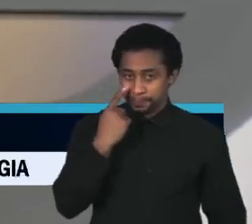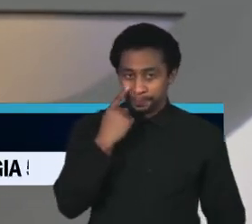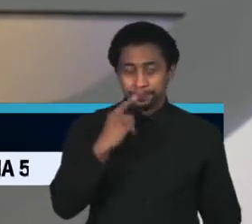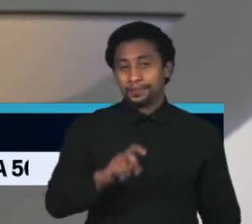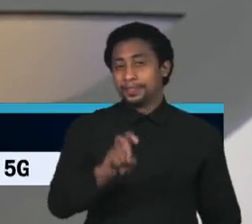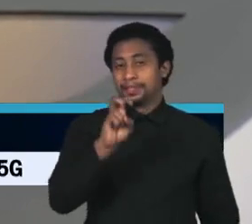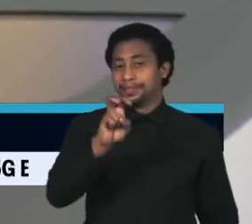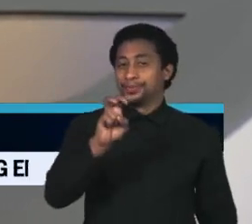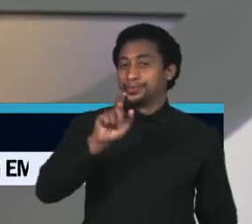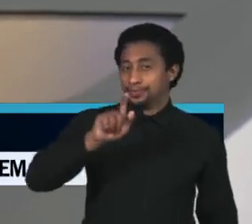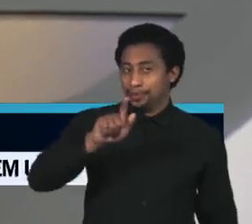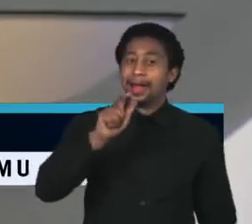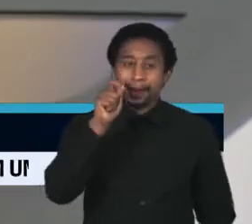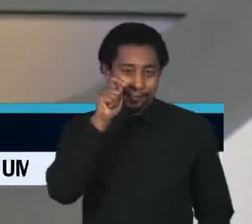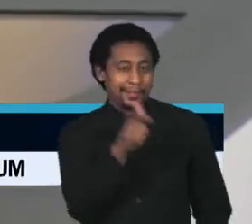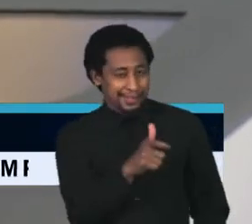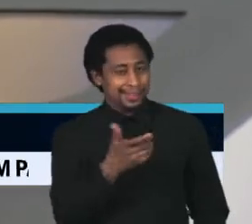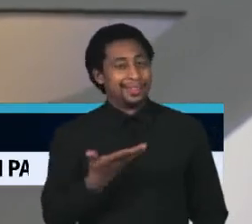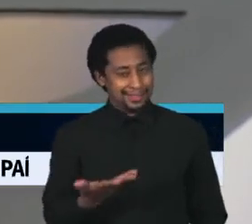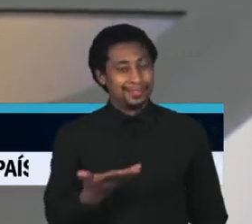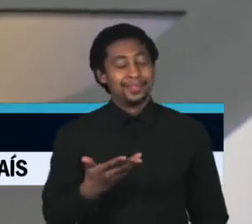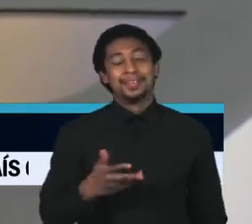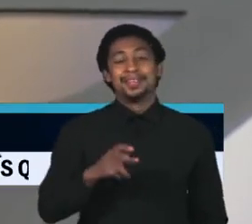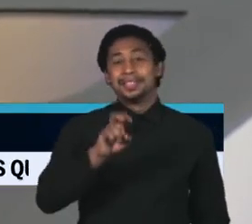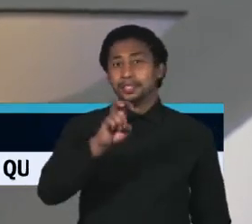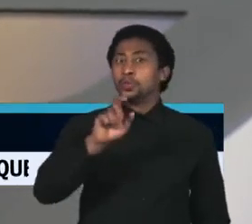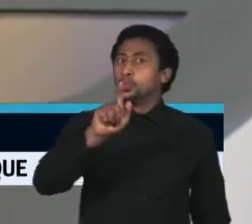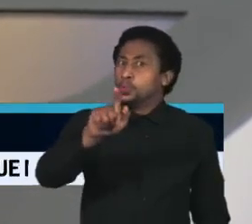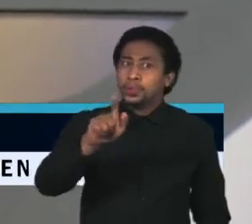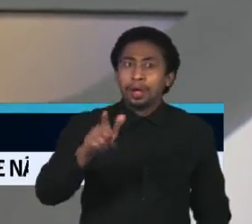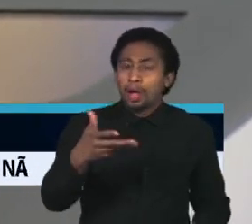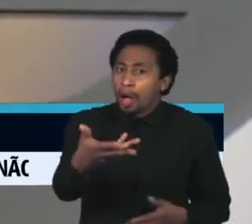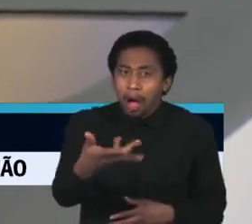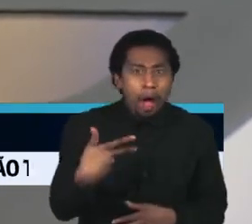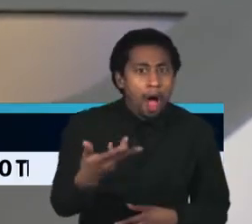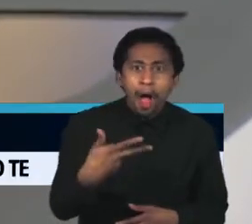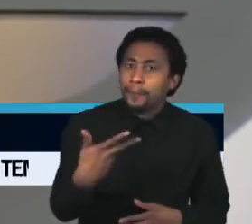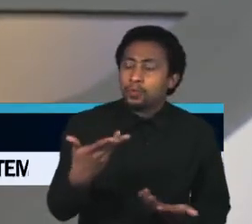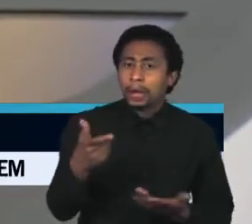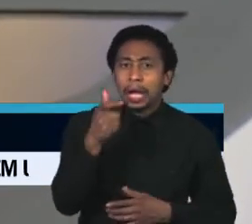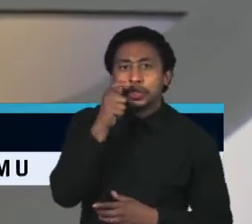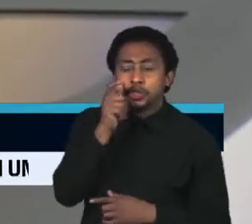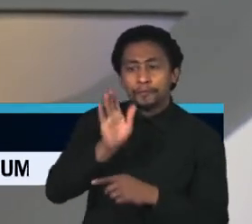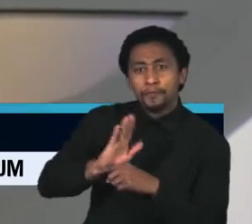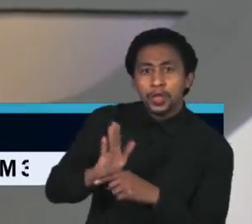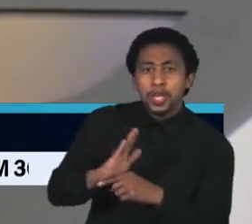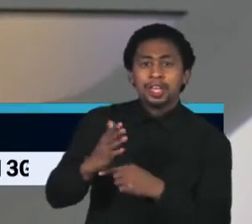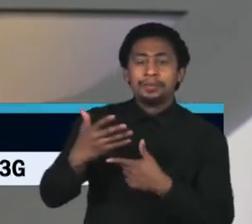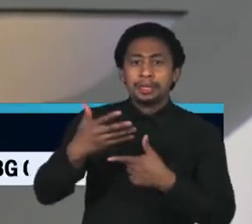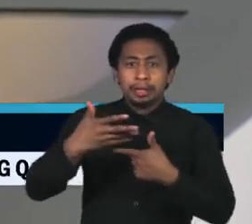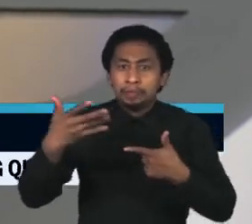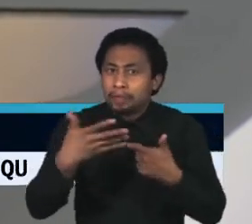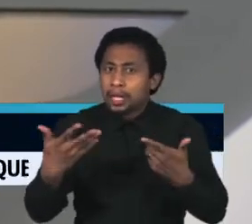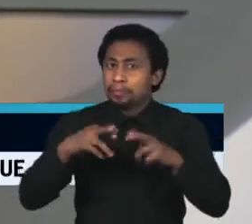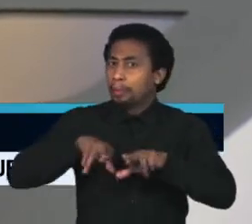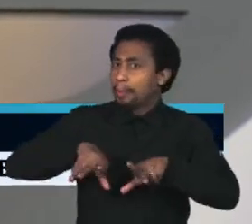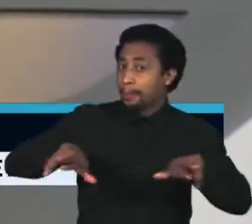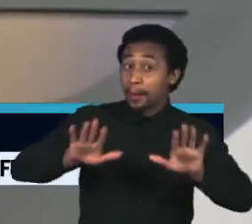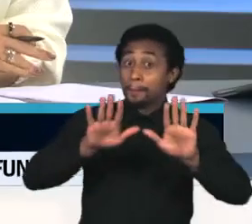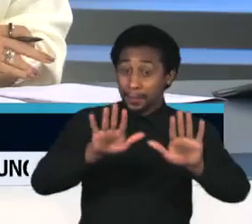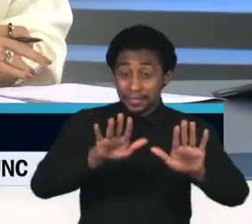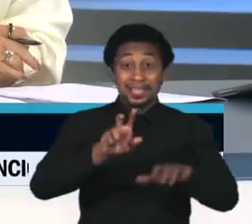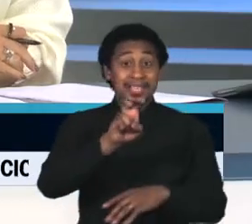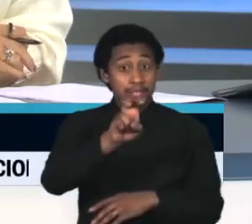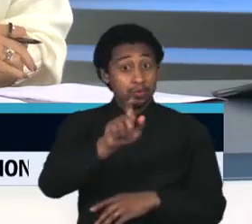ele dá para dar um lugar é como se falou na matéria né os filmes e tal no Netflix e os 5g